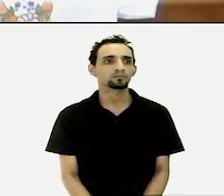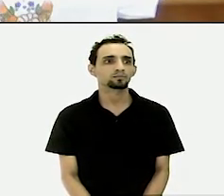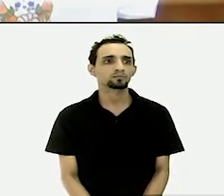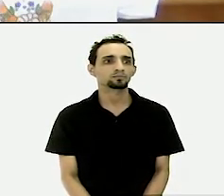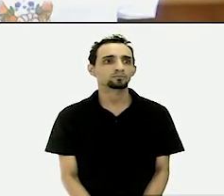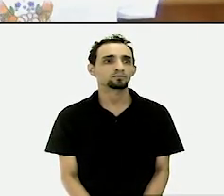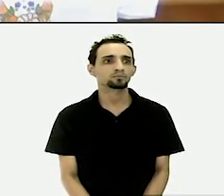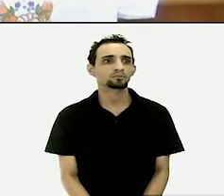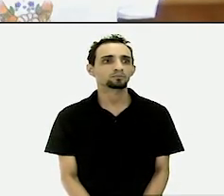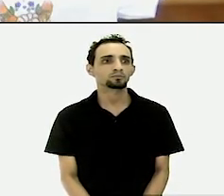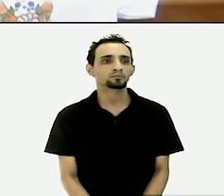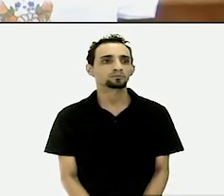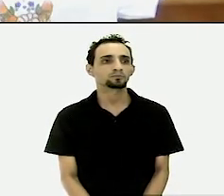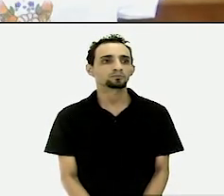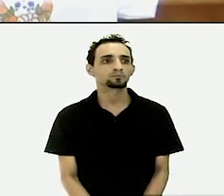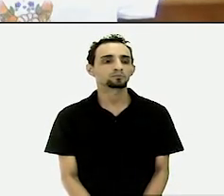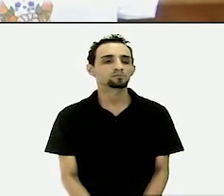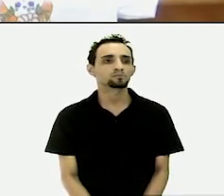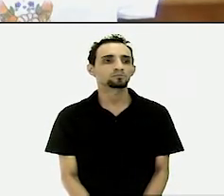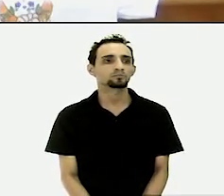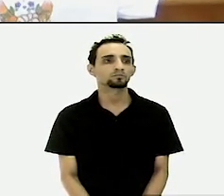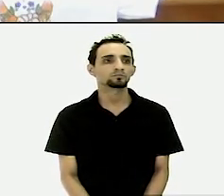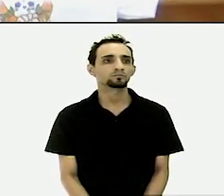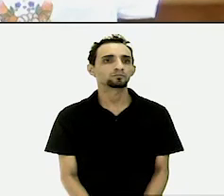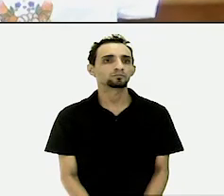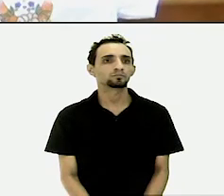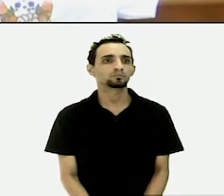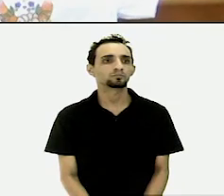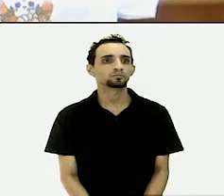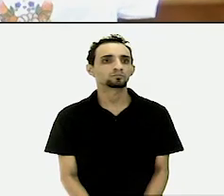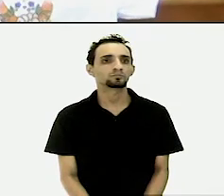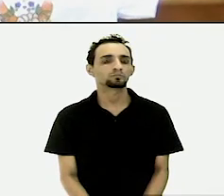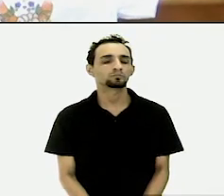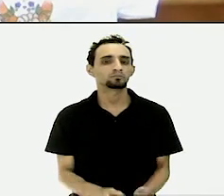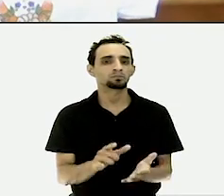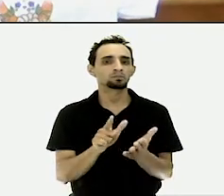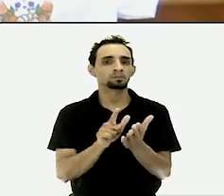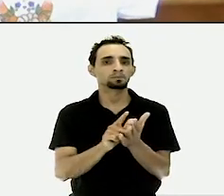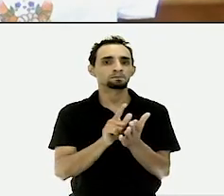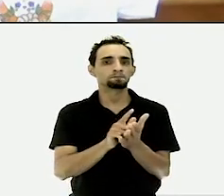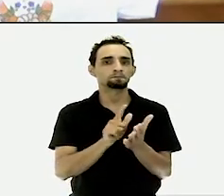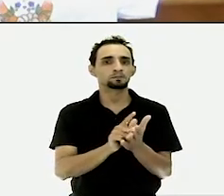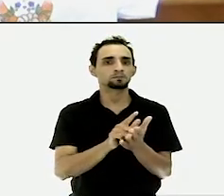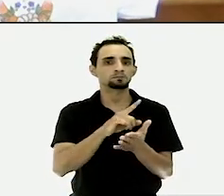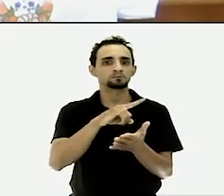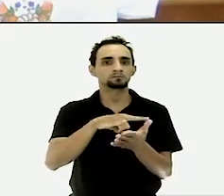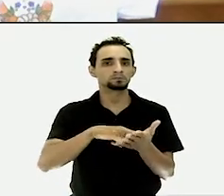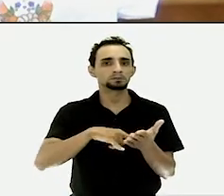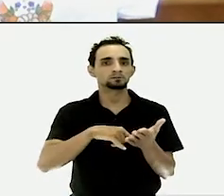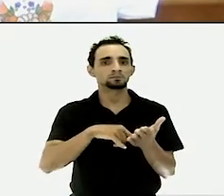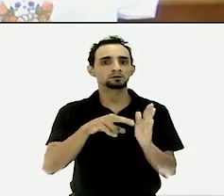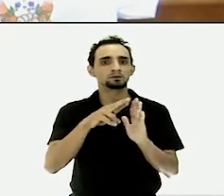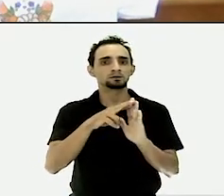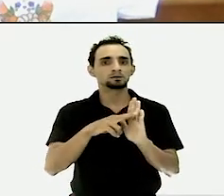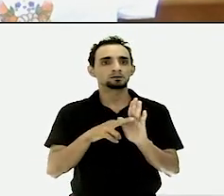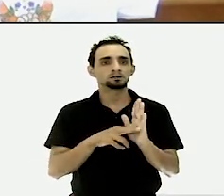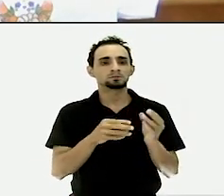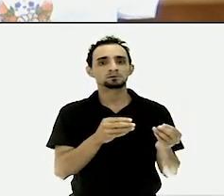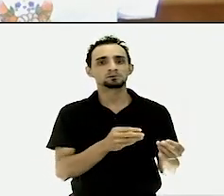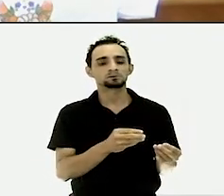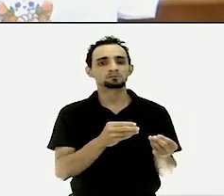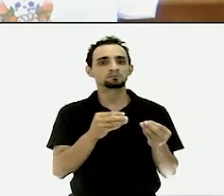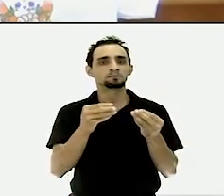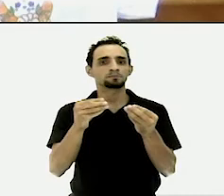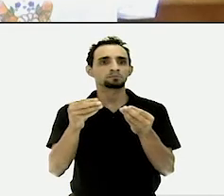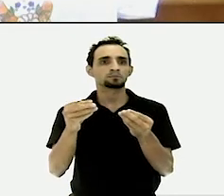Projeto de decreto legislativo sobre o 3 de 2021, de autoria do Edil Marcos Roberto Dias, dispõe sobre a concessão de medalha de honra ao